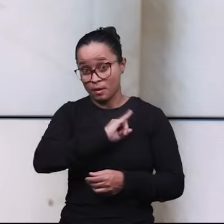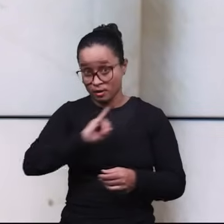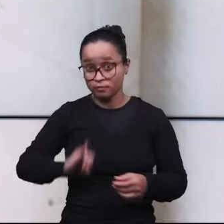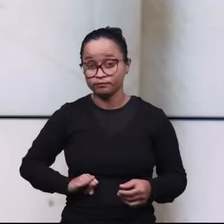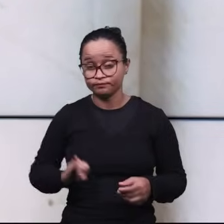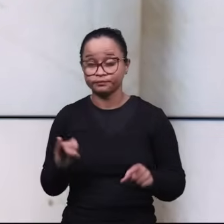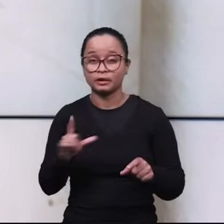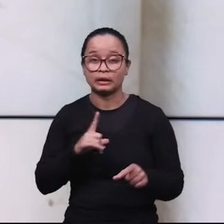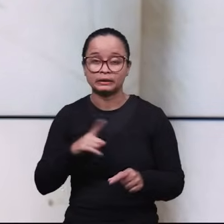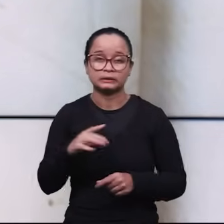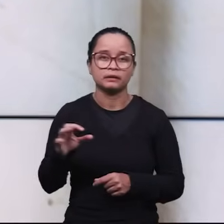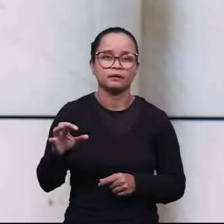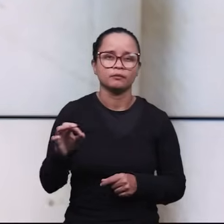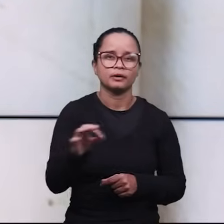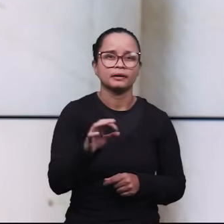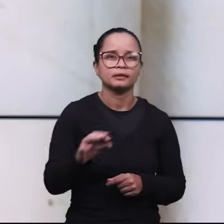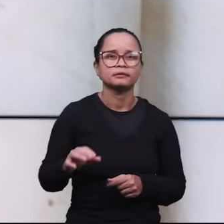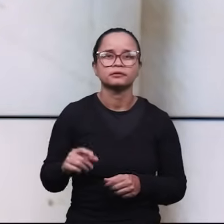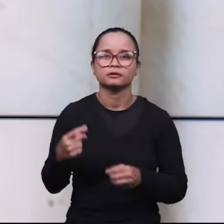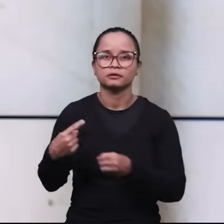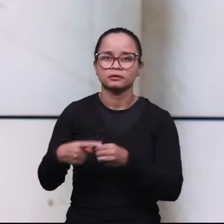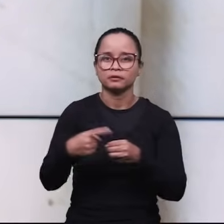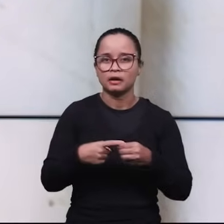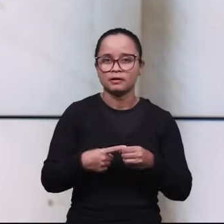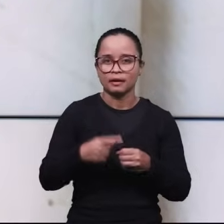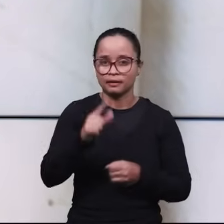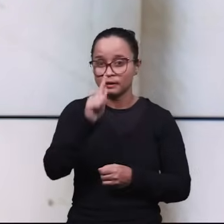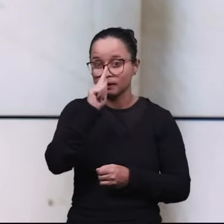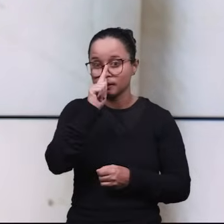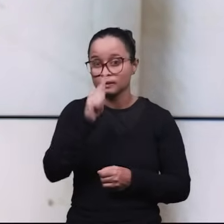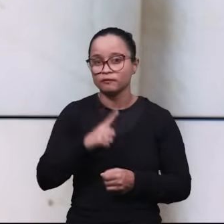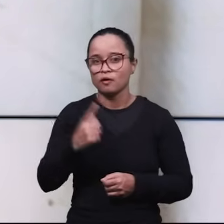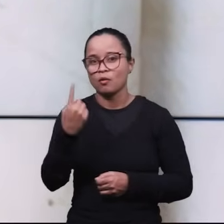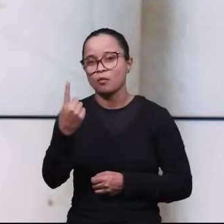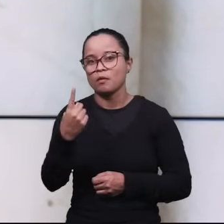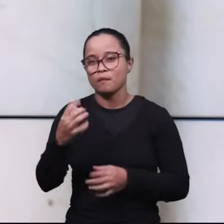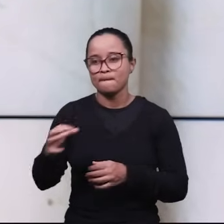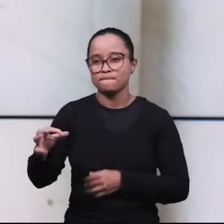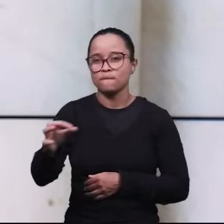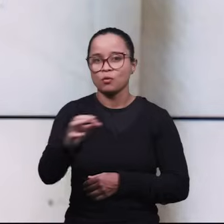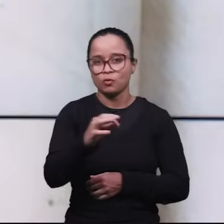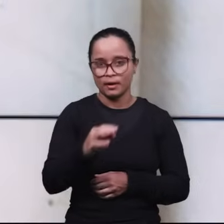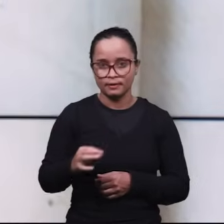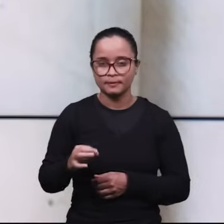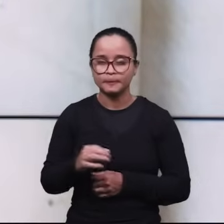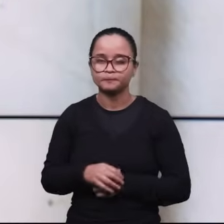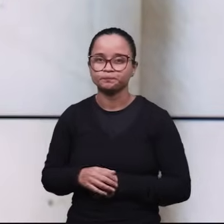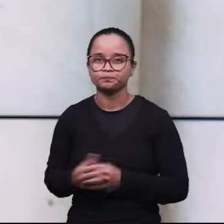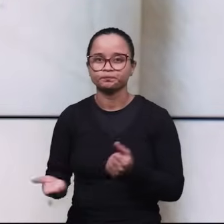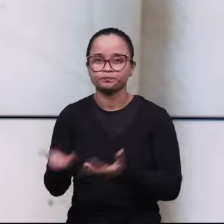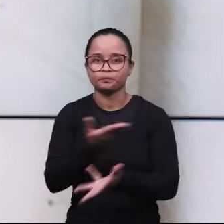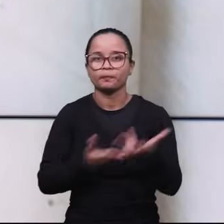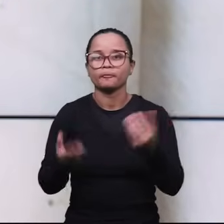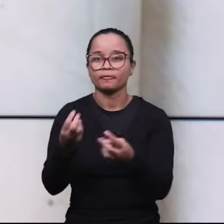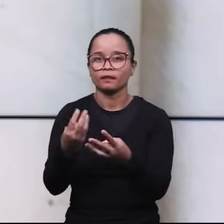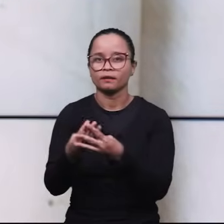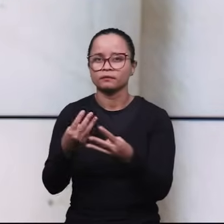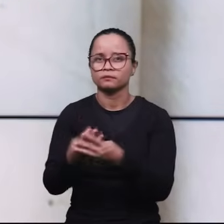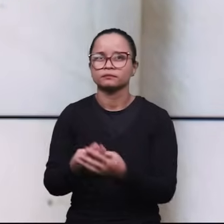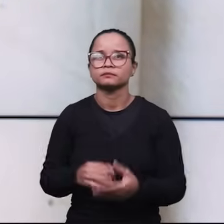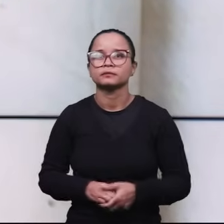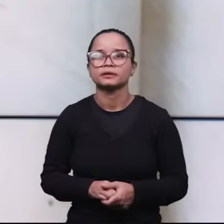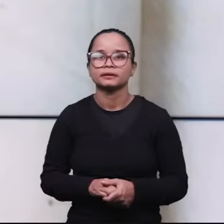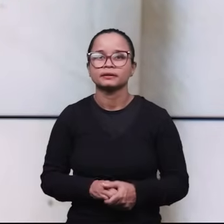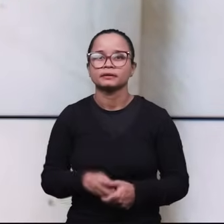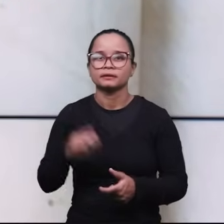moedas da província grega e tinha uma moeda que circulava na Judéia, que era aceita